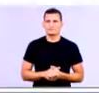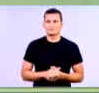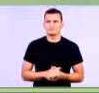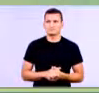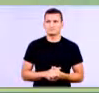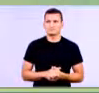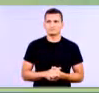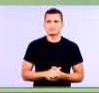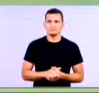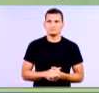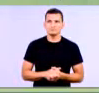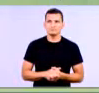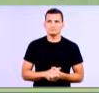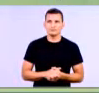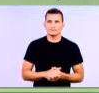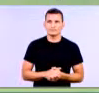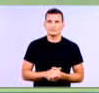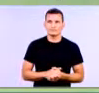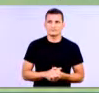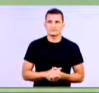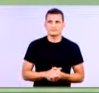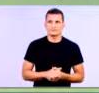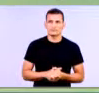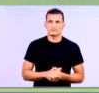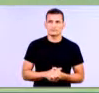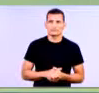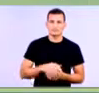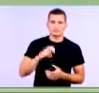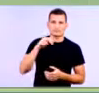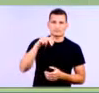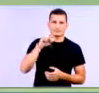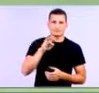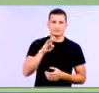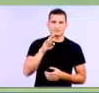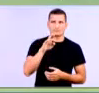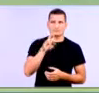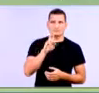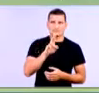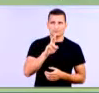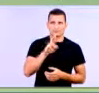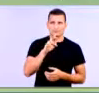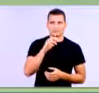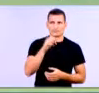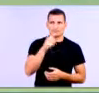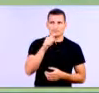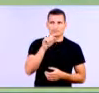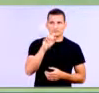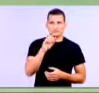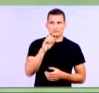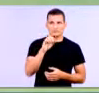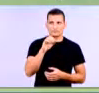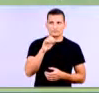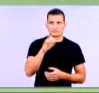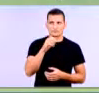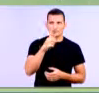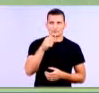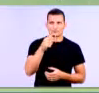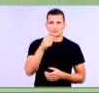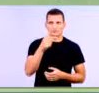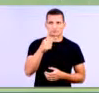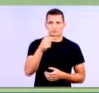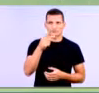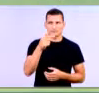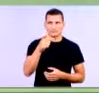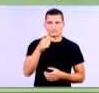Vamos à próxima questão aqui. A NBR ISO IEC 17799 sugere na política